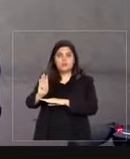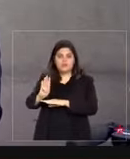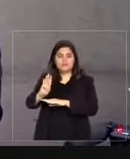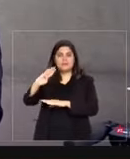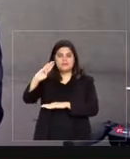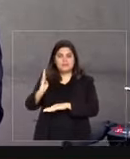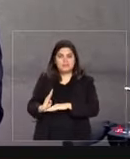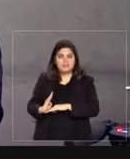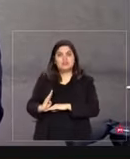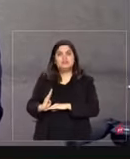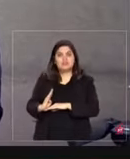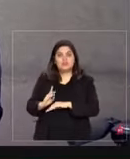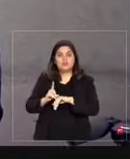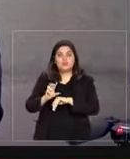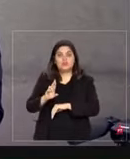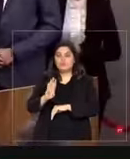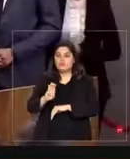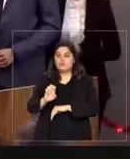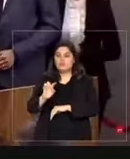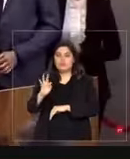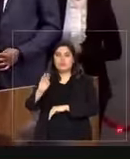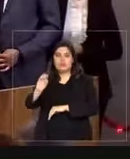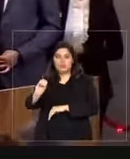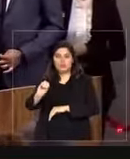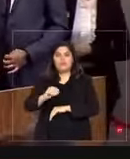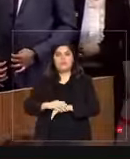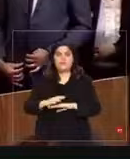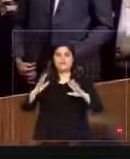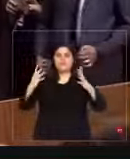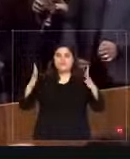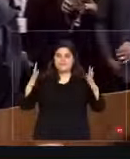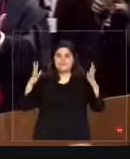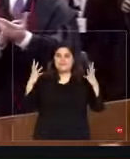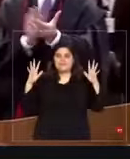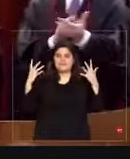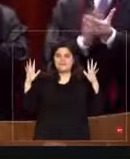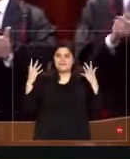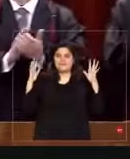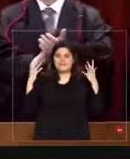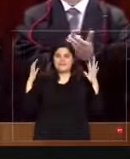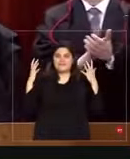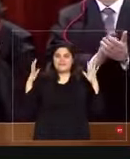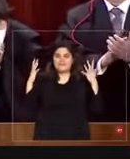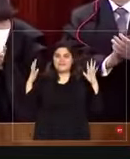do Brasil, o dia doutor Beto 19 Simonetti. de dezembro para fazer essa